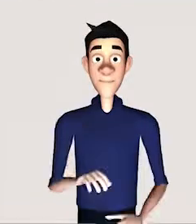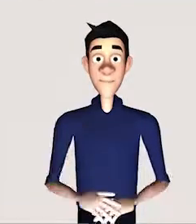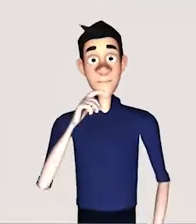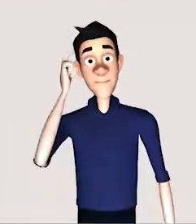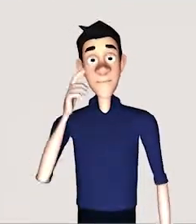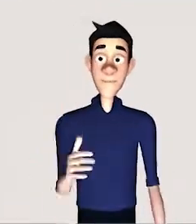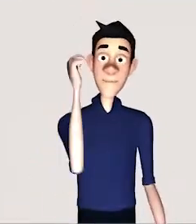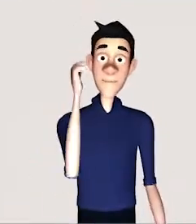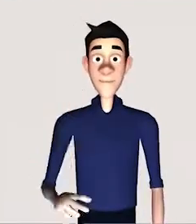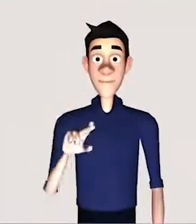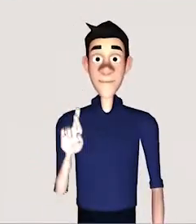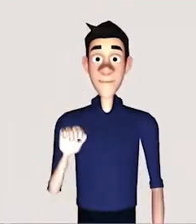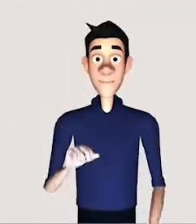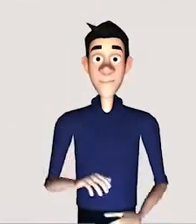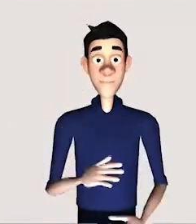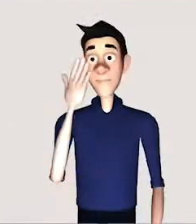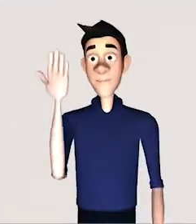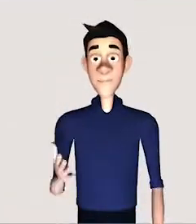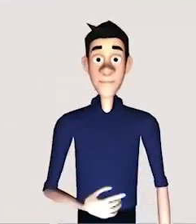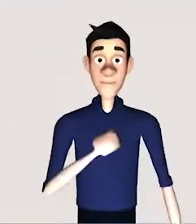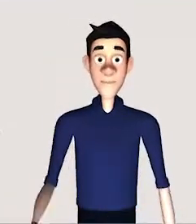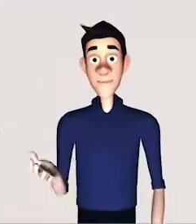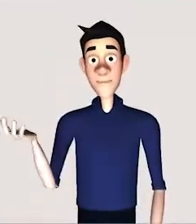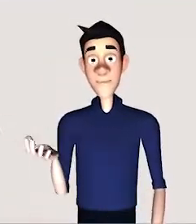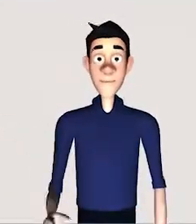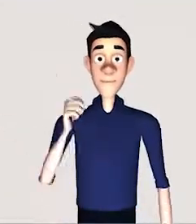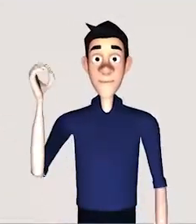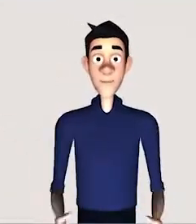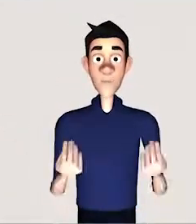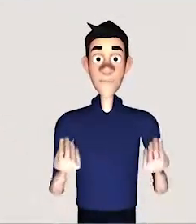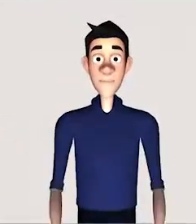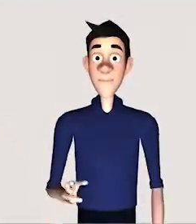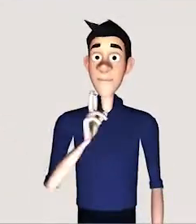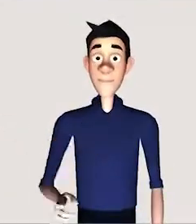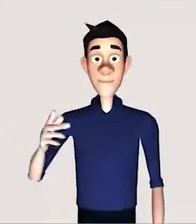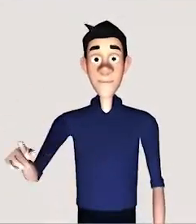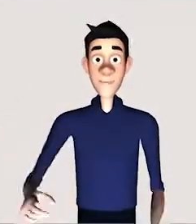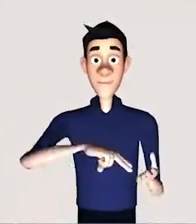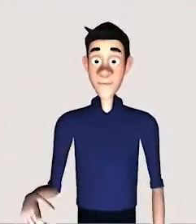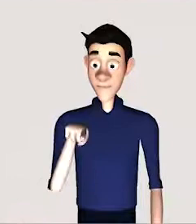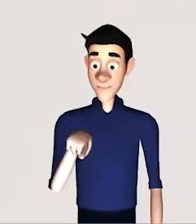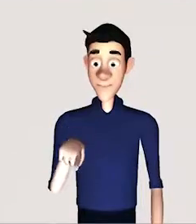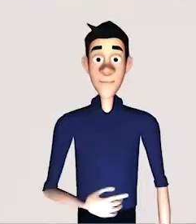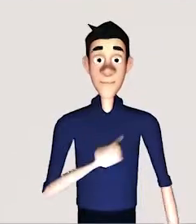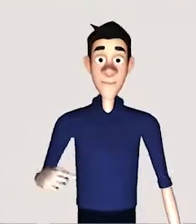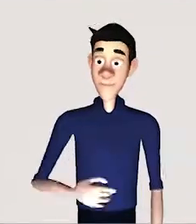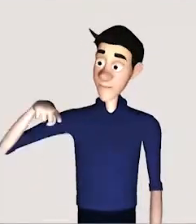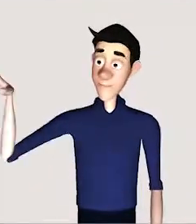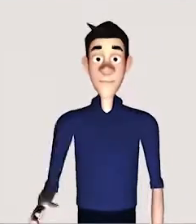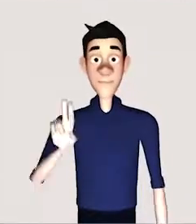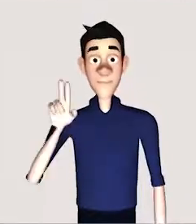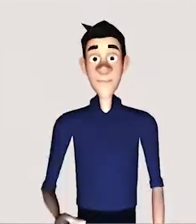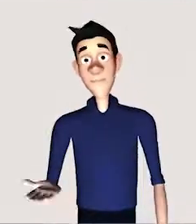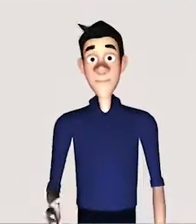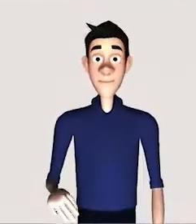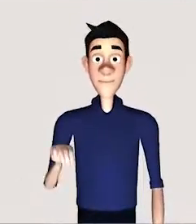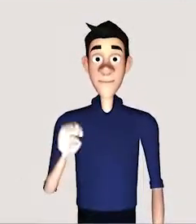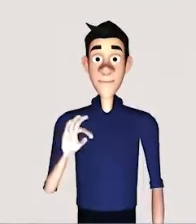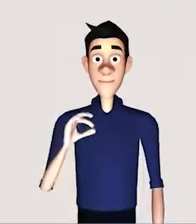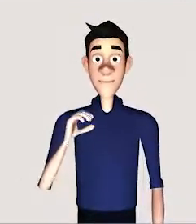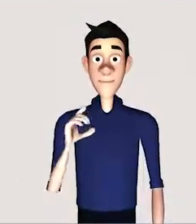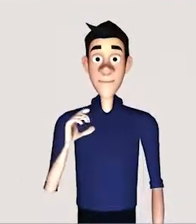fases, porque isso vai ajudar bastante na hora de executar o estudo e de ter os resultados que vocês